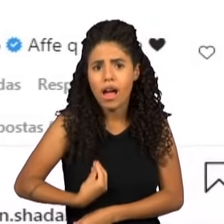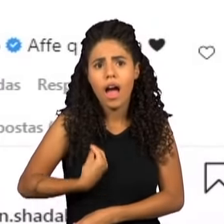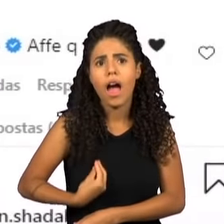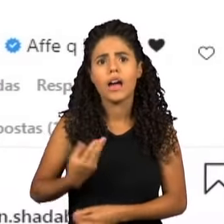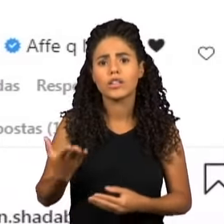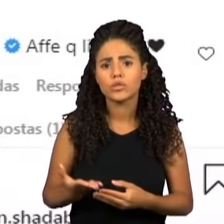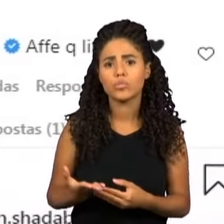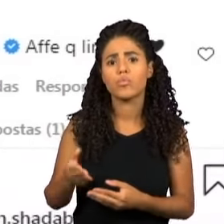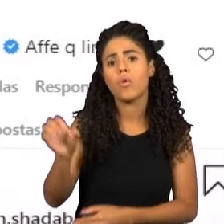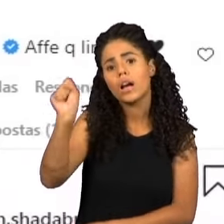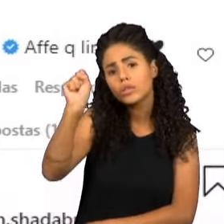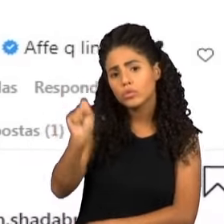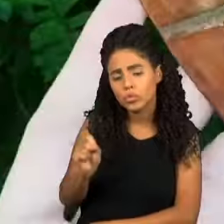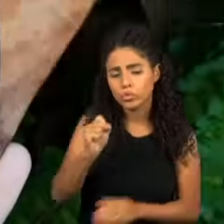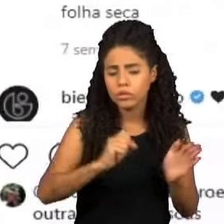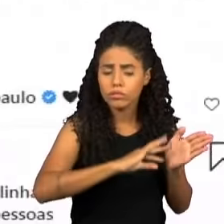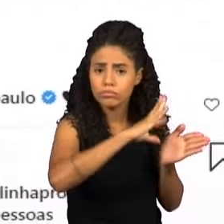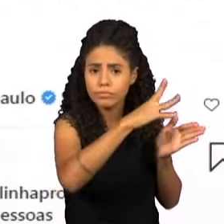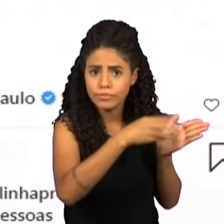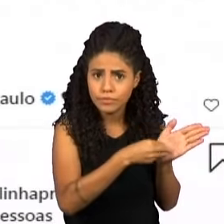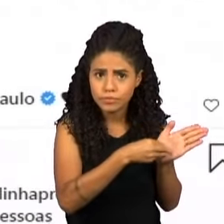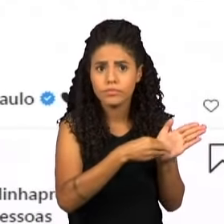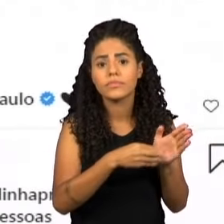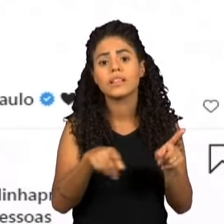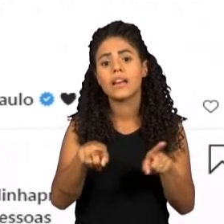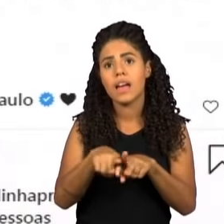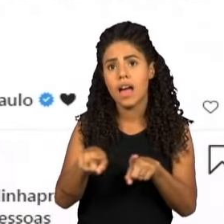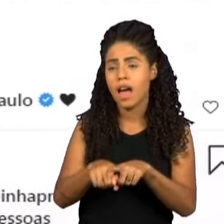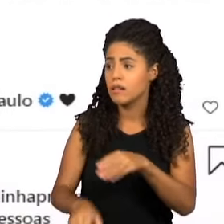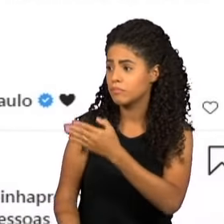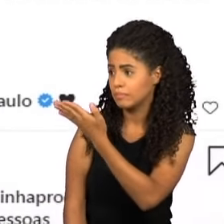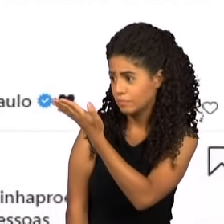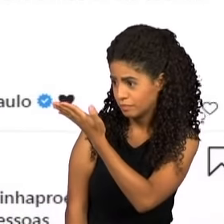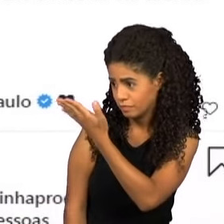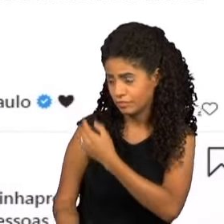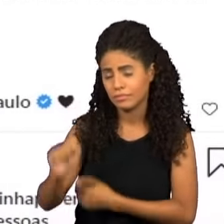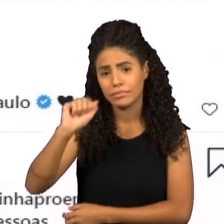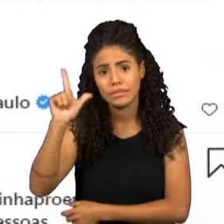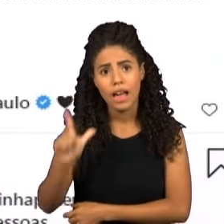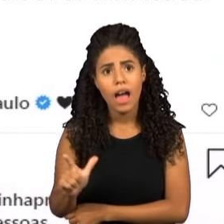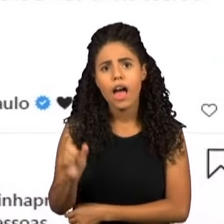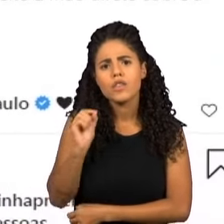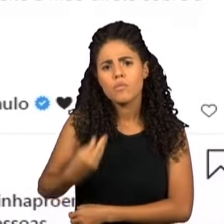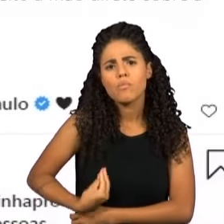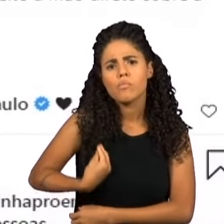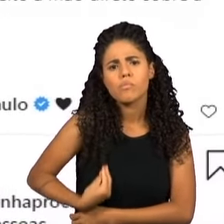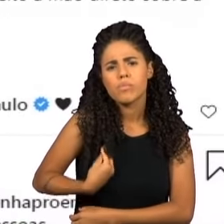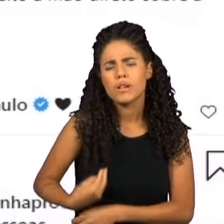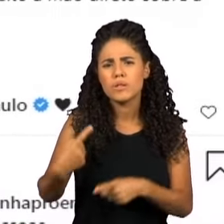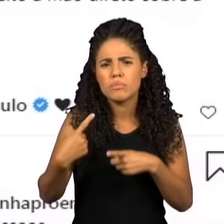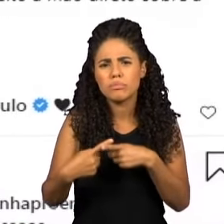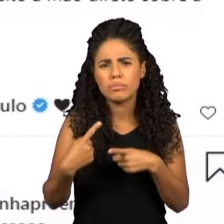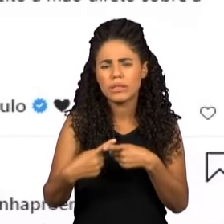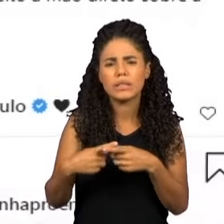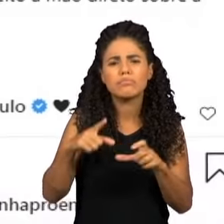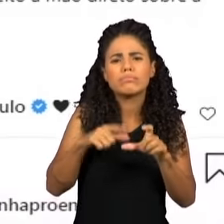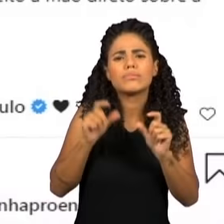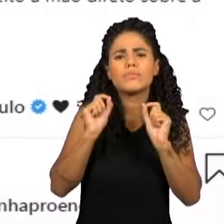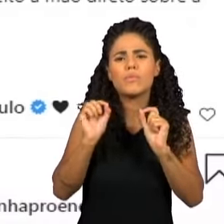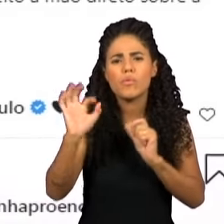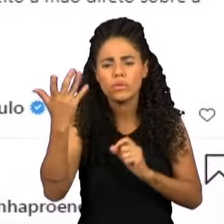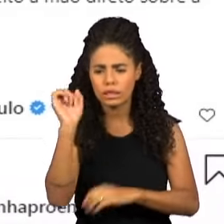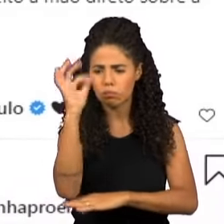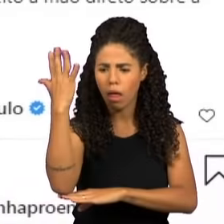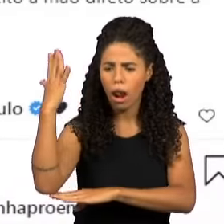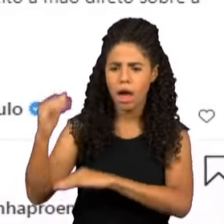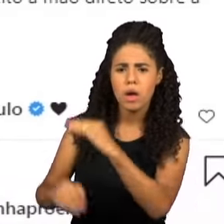no sudeste da Amazônia. A gralha azul está em situação vulnerável porque depende das ameaçadas